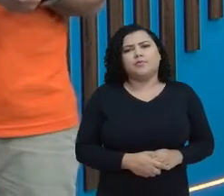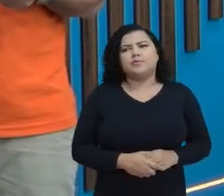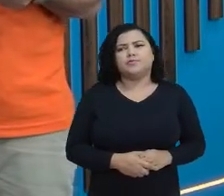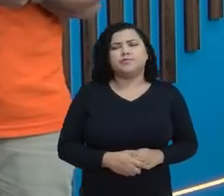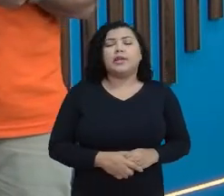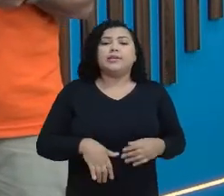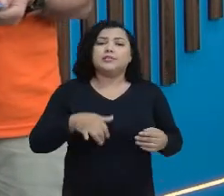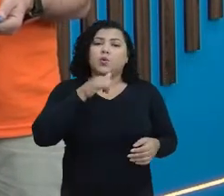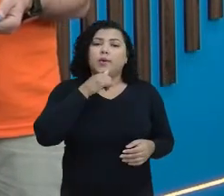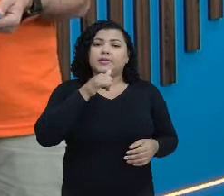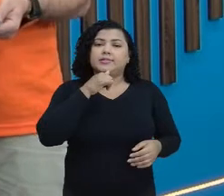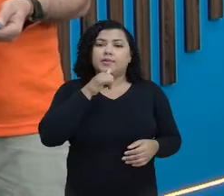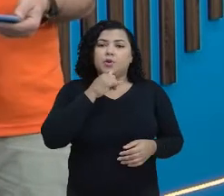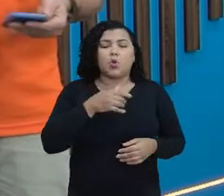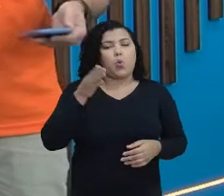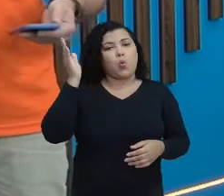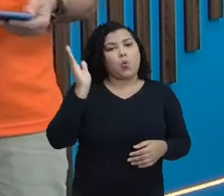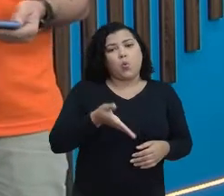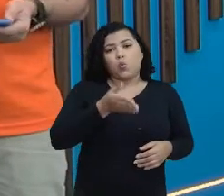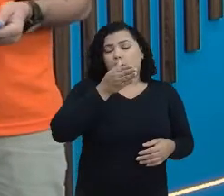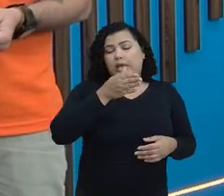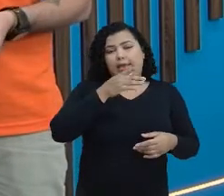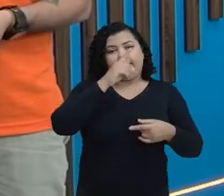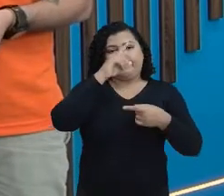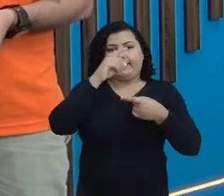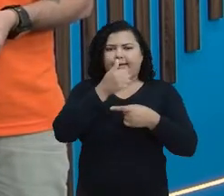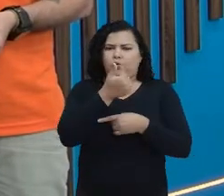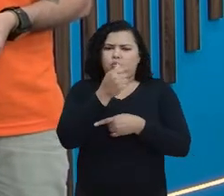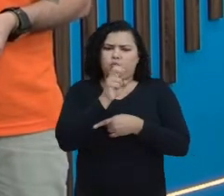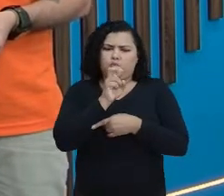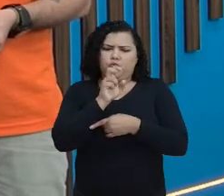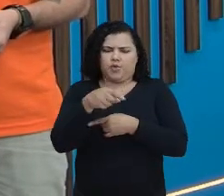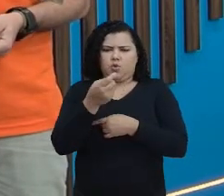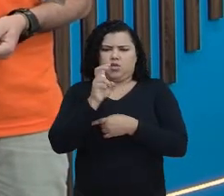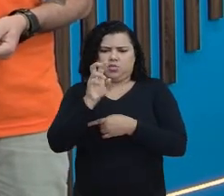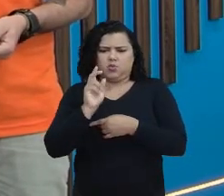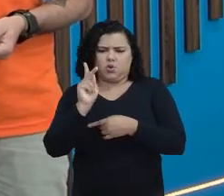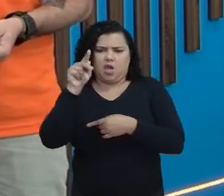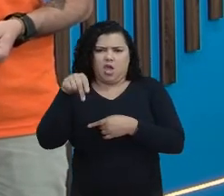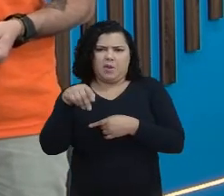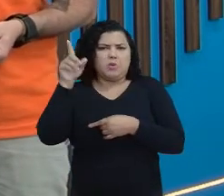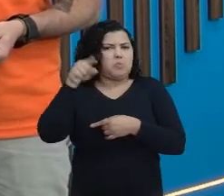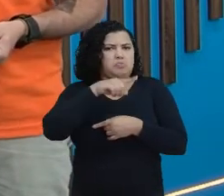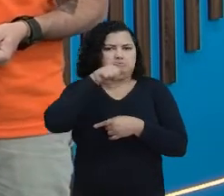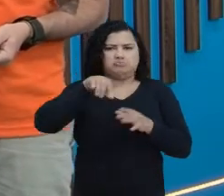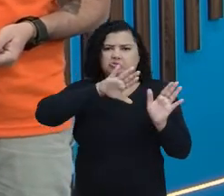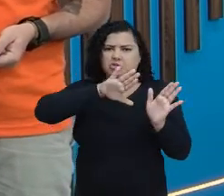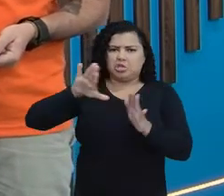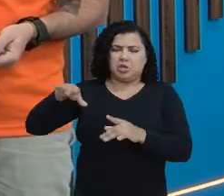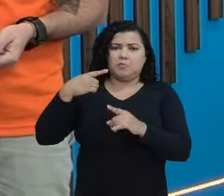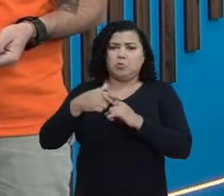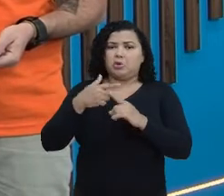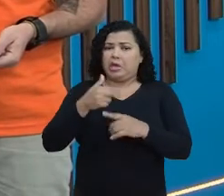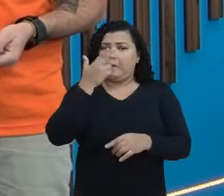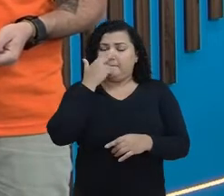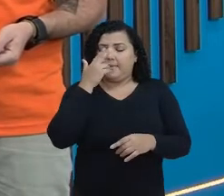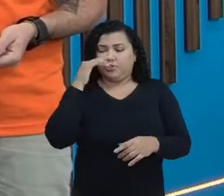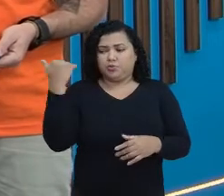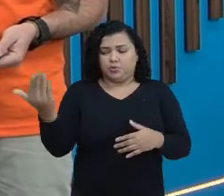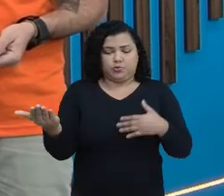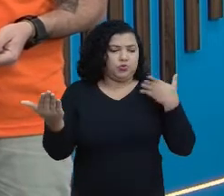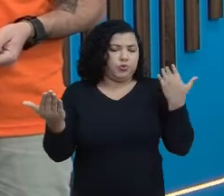como a distância é a mesma, ela não está variando, eu vou deixar ela fora do problema, certo? Eu vou analisar o tempo,